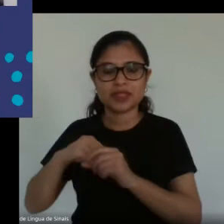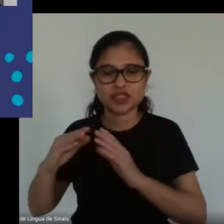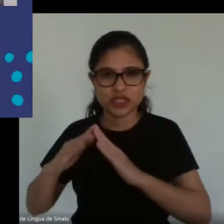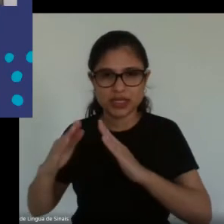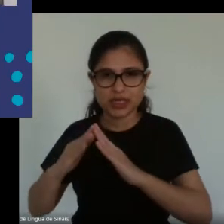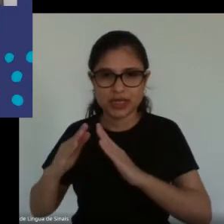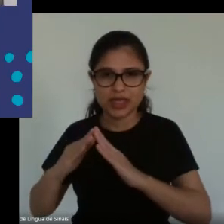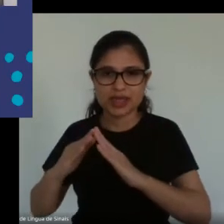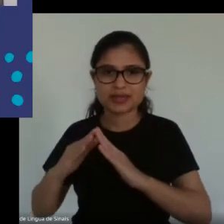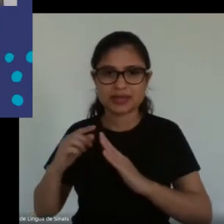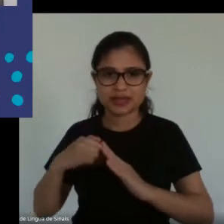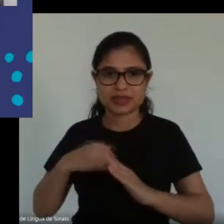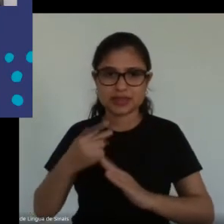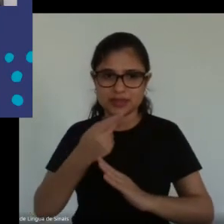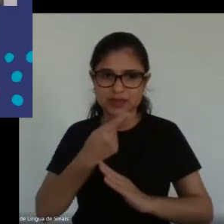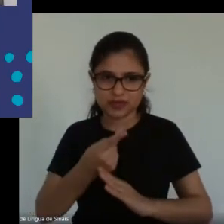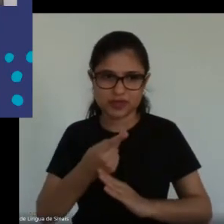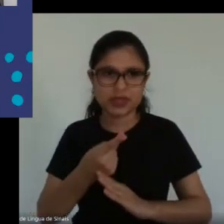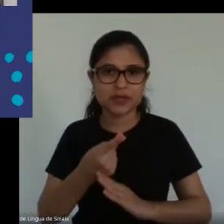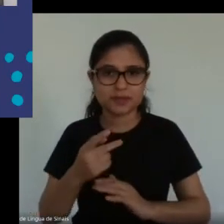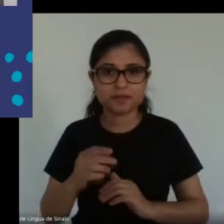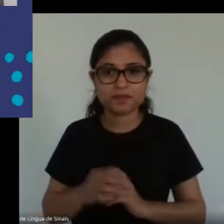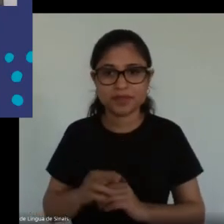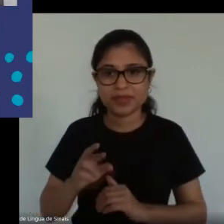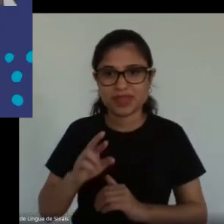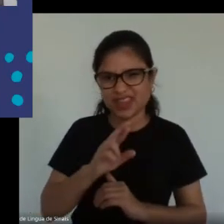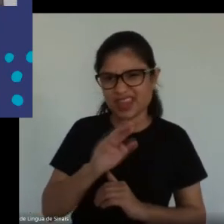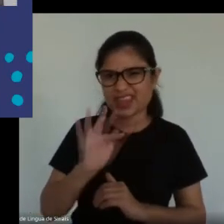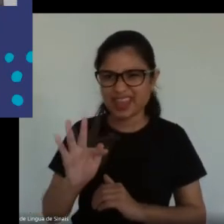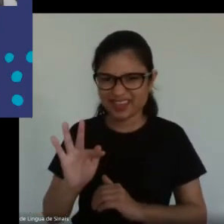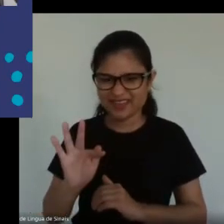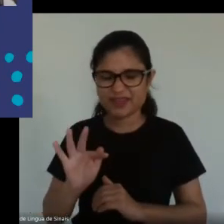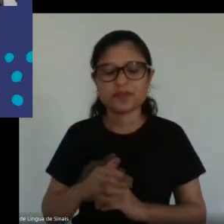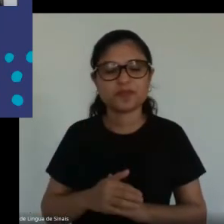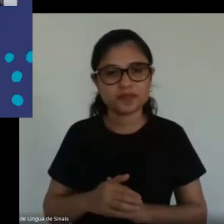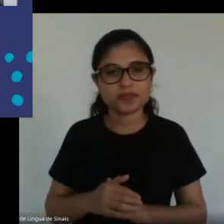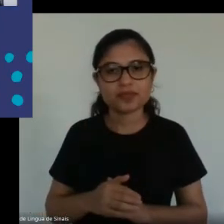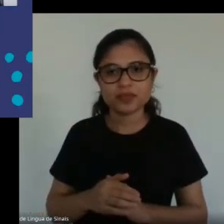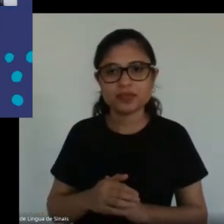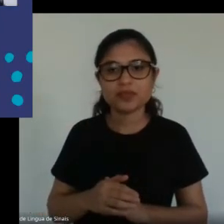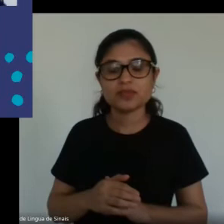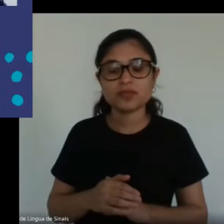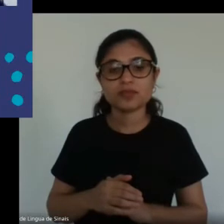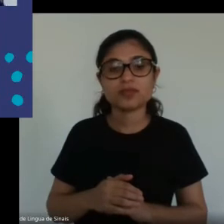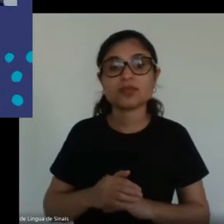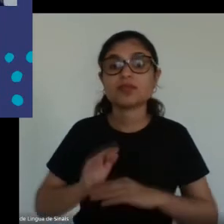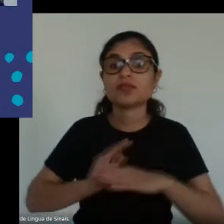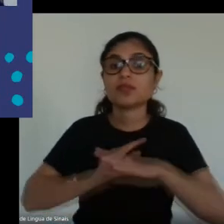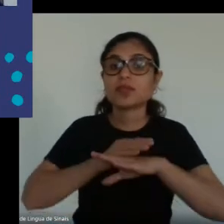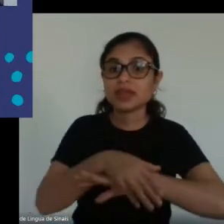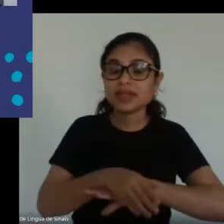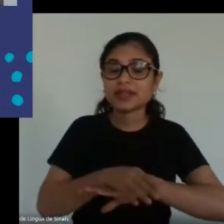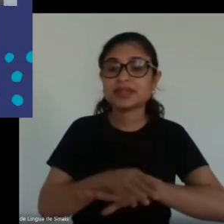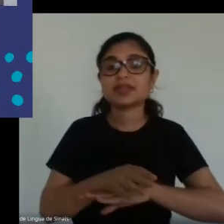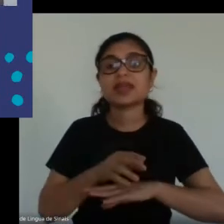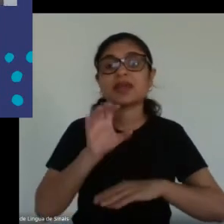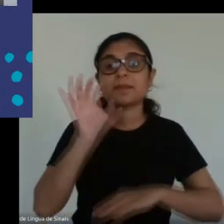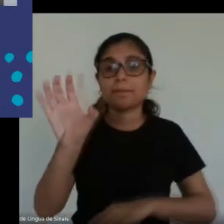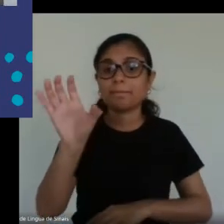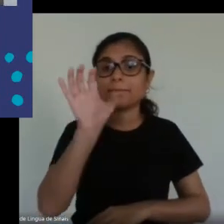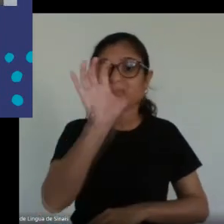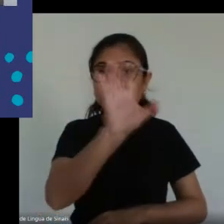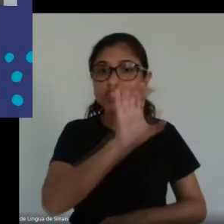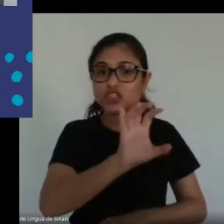Renita, vou falar RF, e pessoas interessadas nisso, acesse por região e